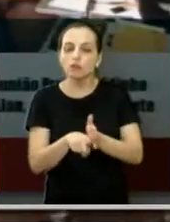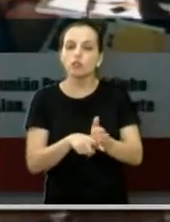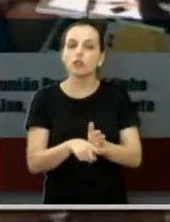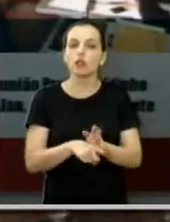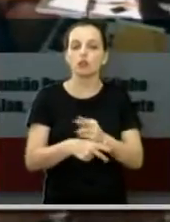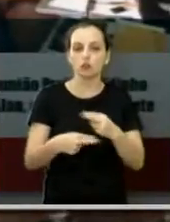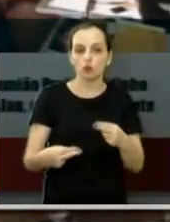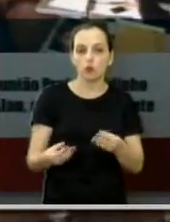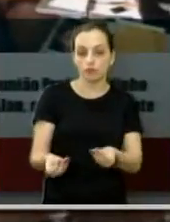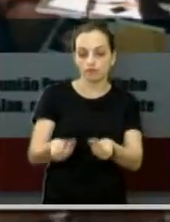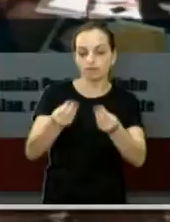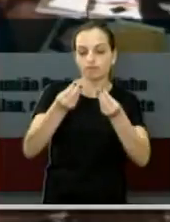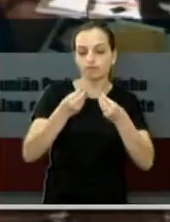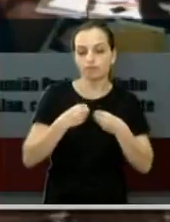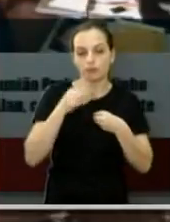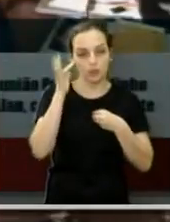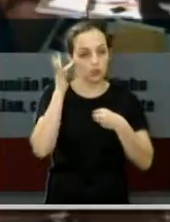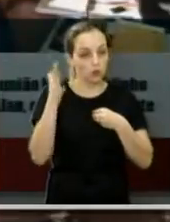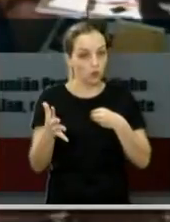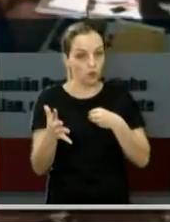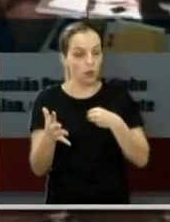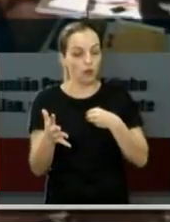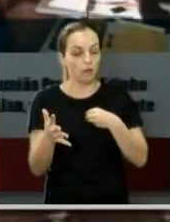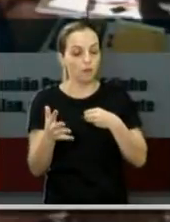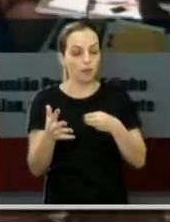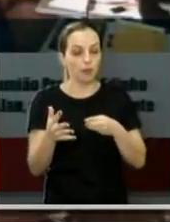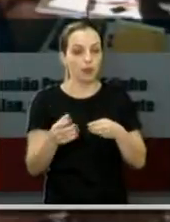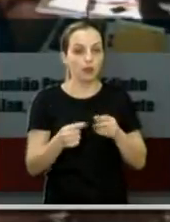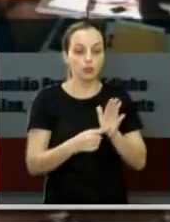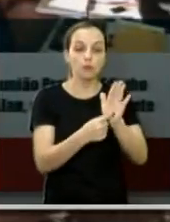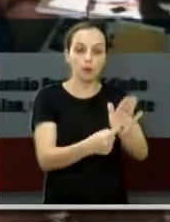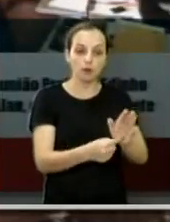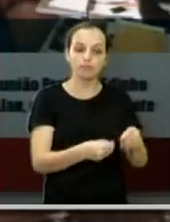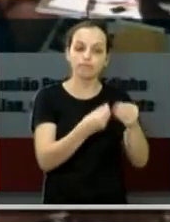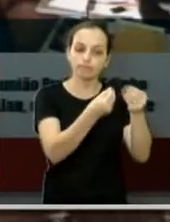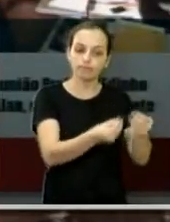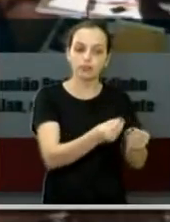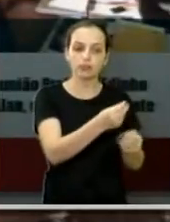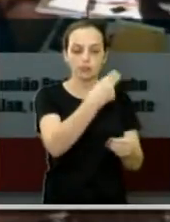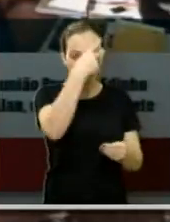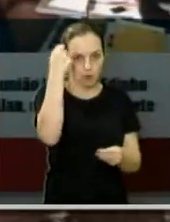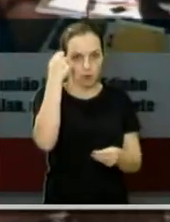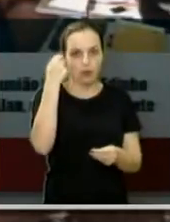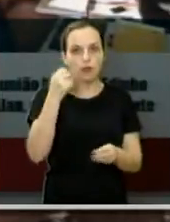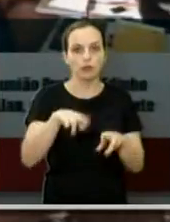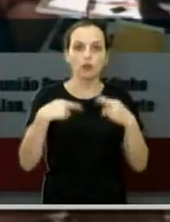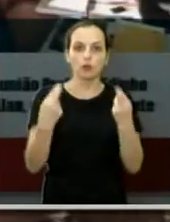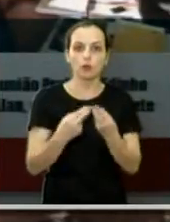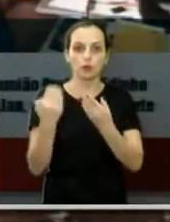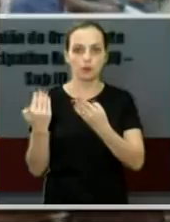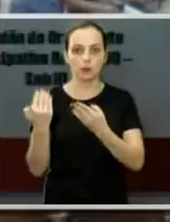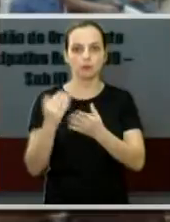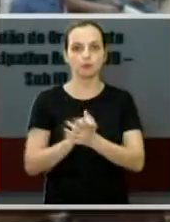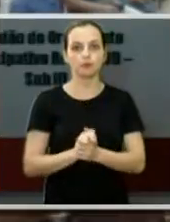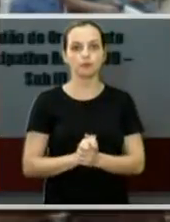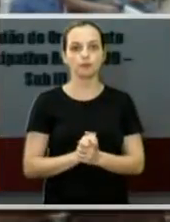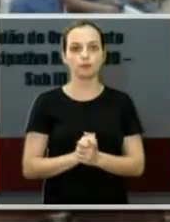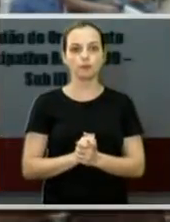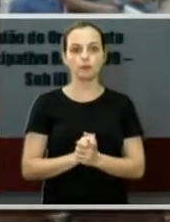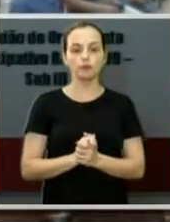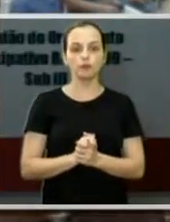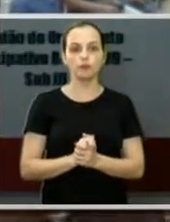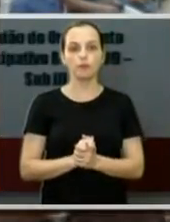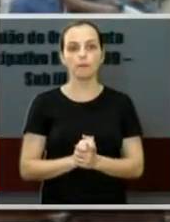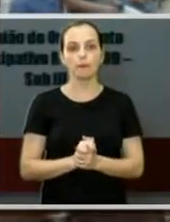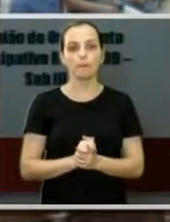até nós, que nós não podemos resolver, nós levamos até o prefeito. E por isso aí a nossa reunião no gabinete. Próximo slide, por favor.